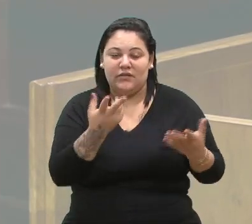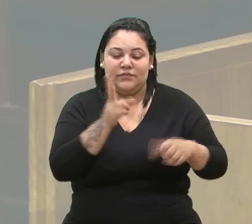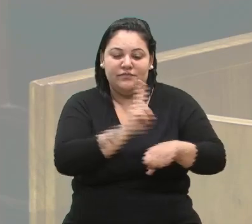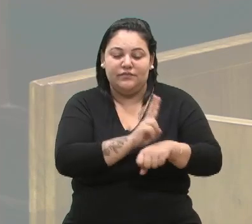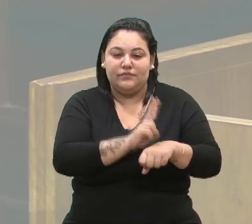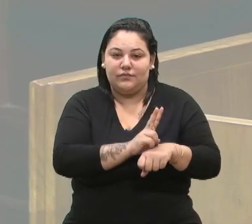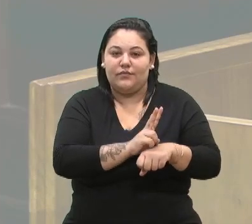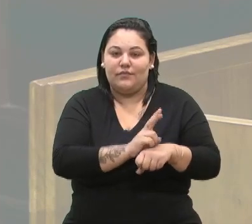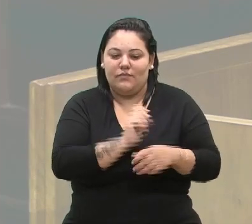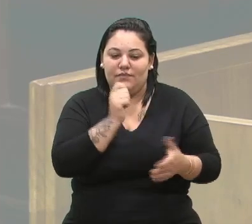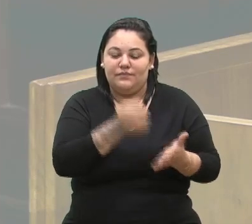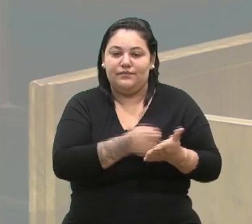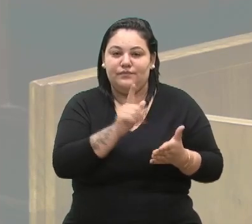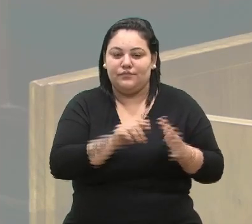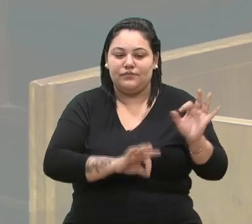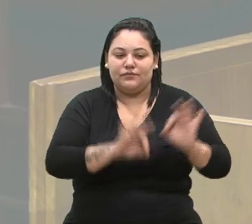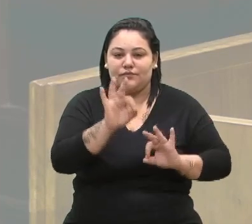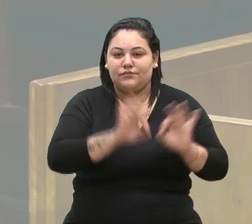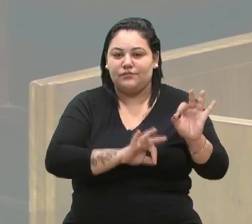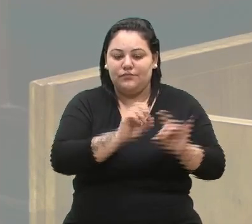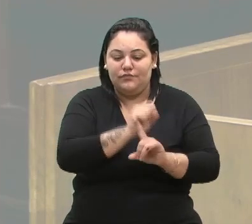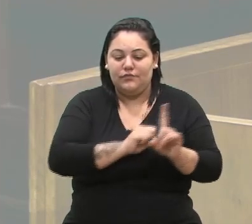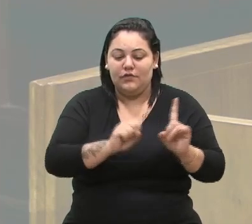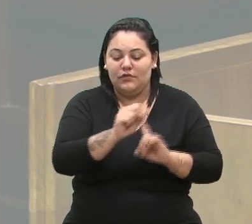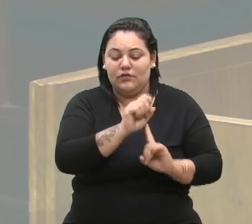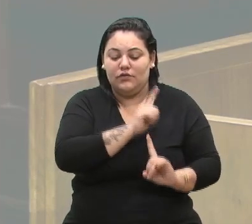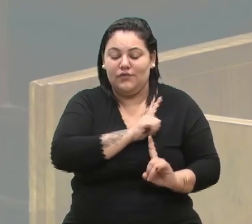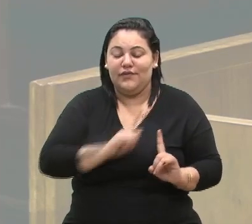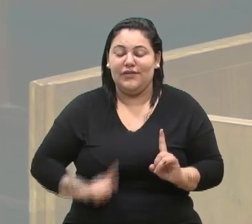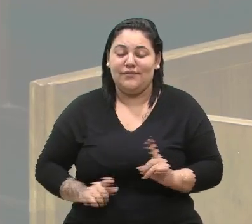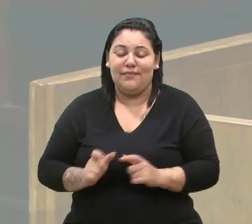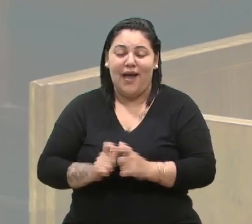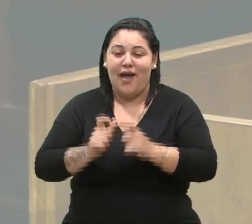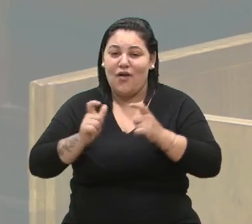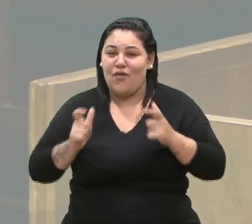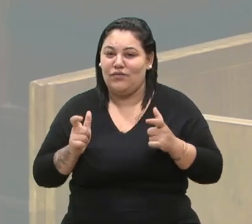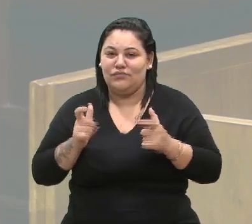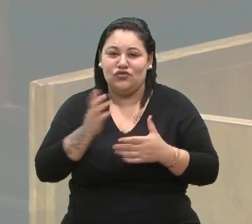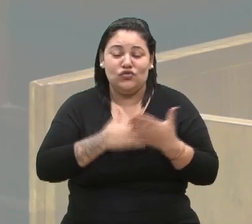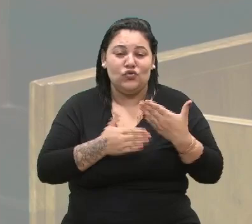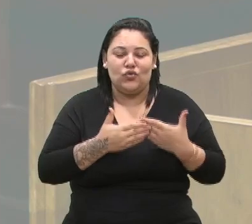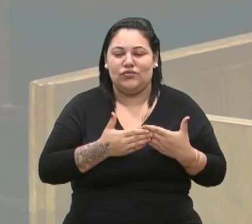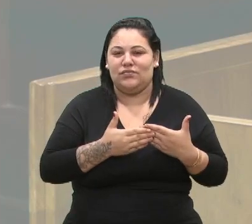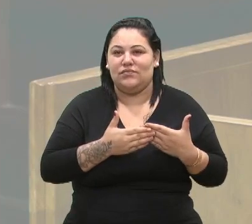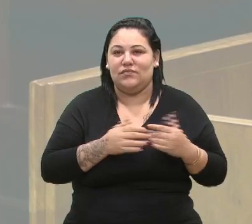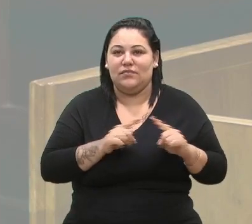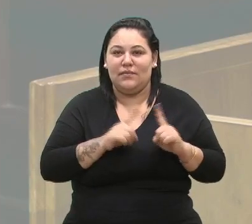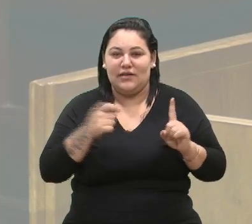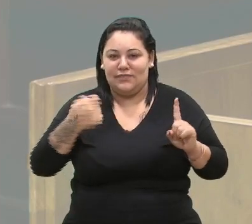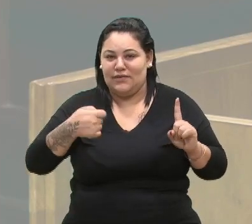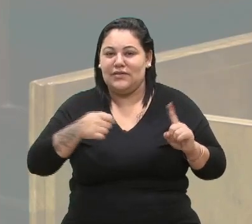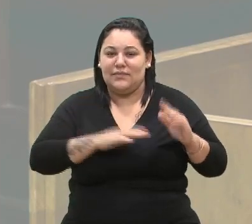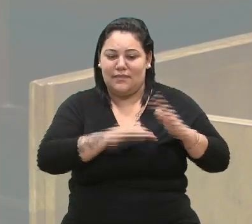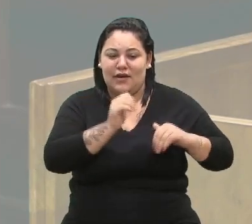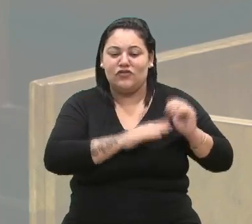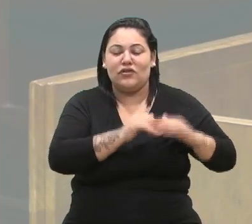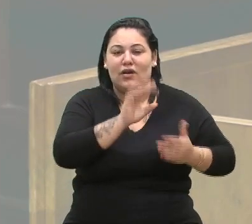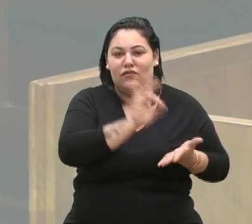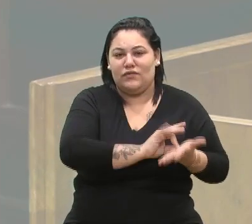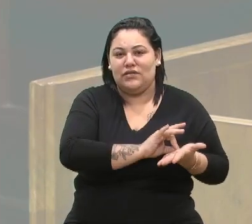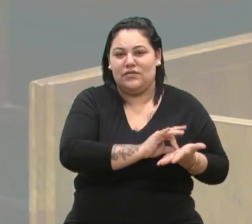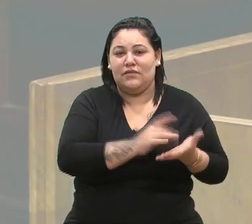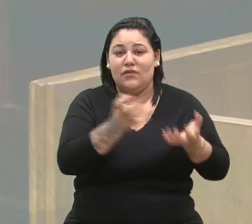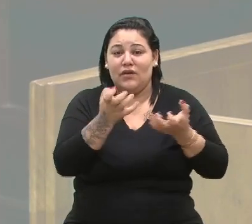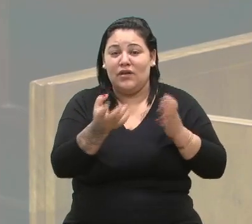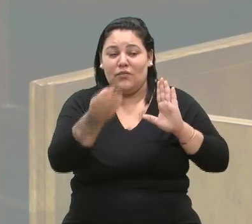projeto social desse governo maior de todos os tempos. Mas tem que ser colocado em prática. Eu queria que colocasse